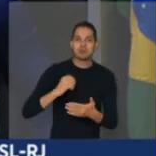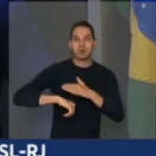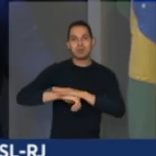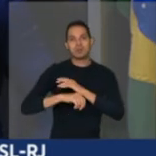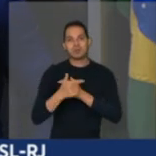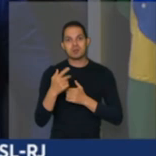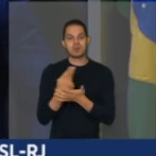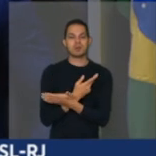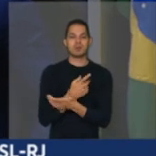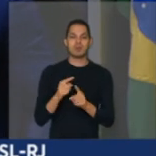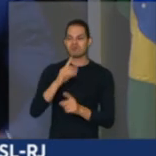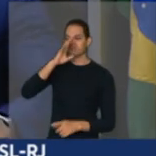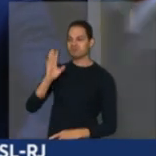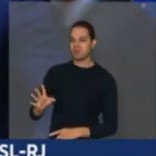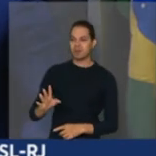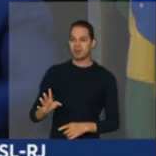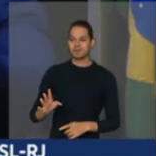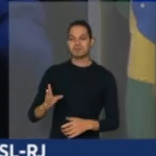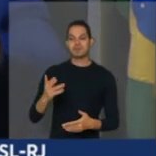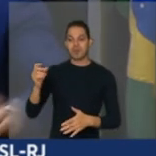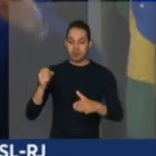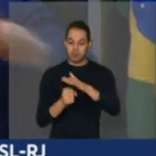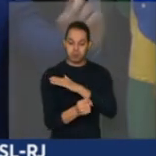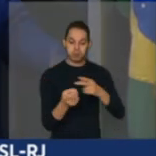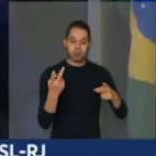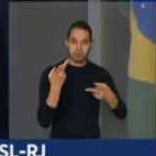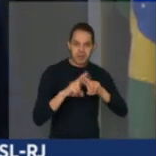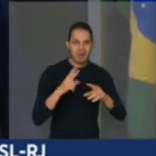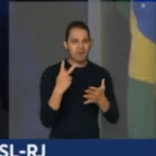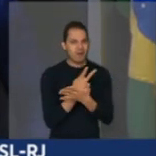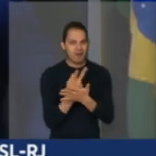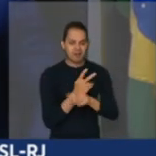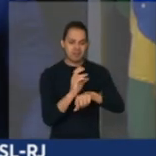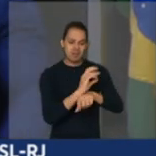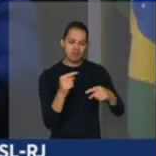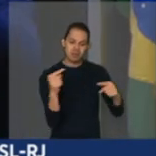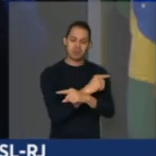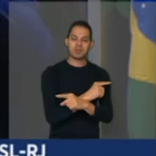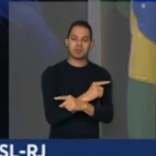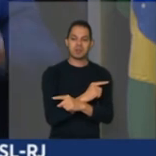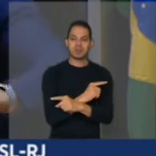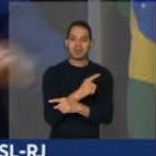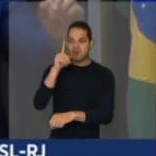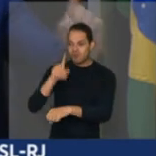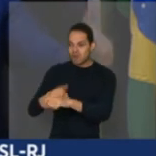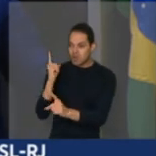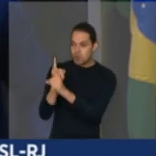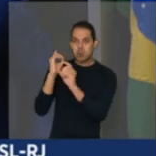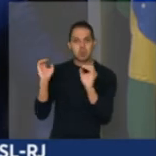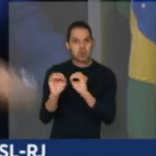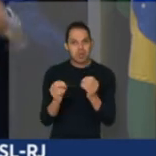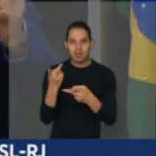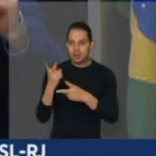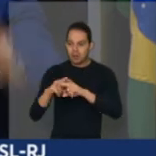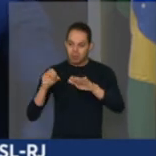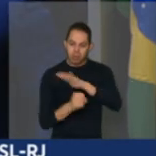imputaram a ele e aí a partir de uma prisão ilegal Incondicional em que houve não houve flagrante mandado de